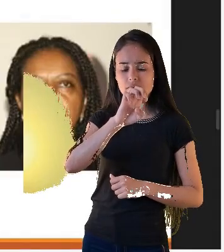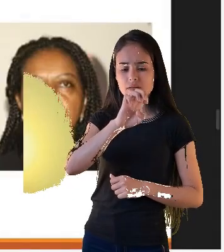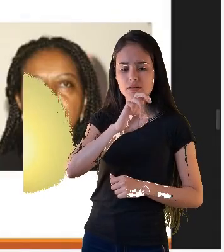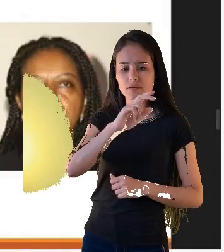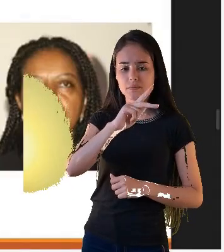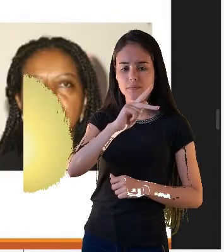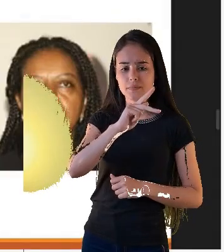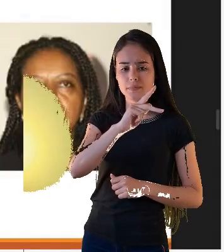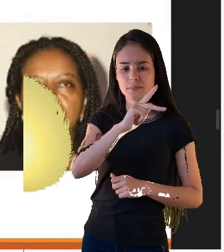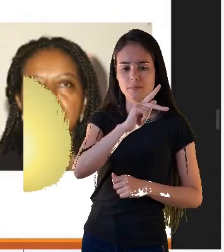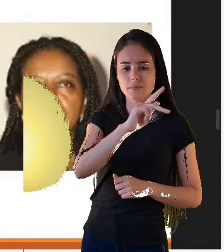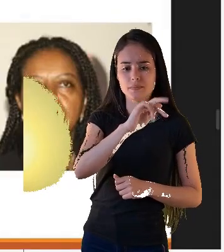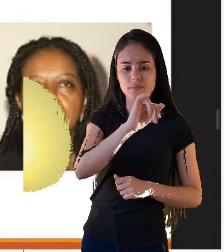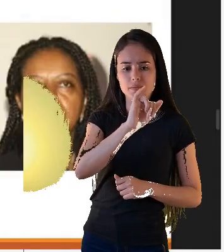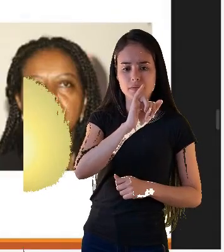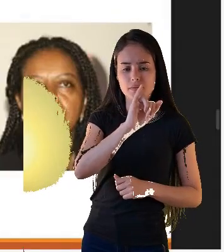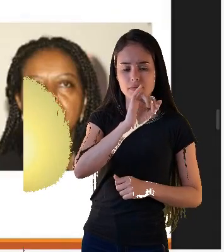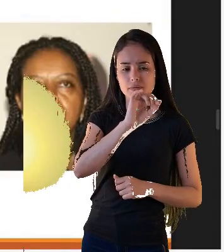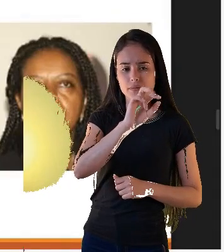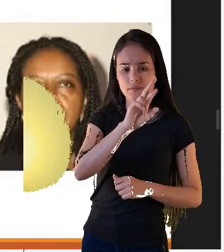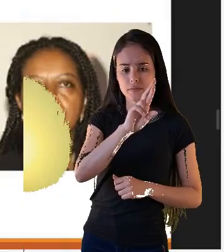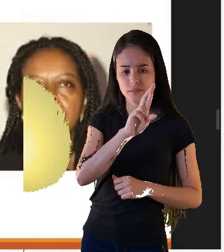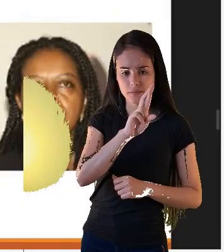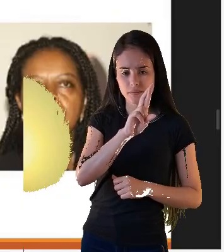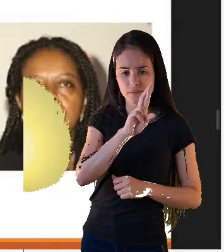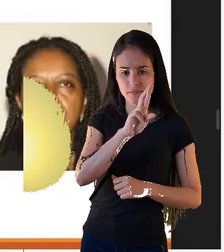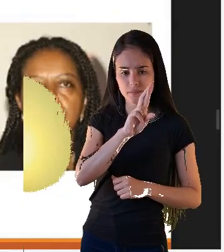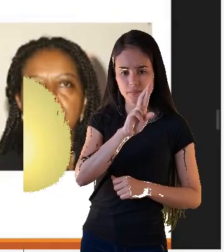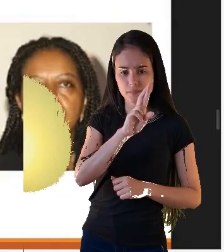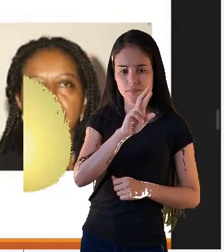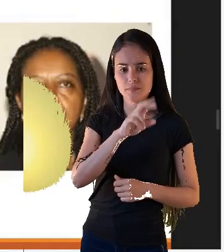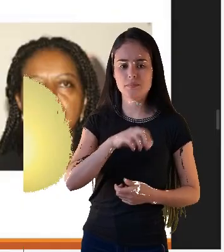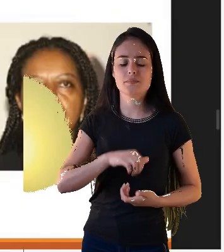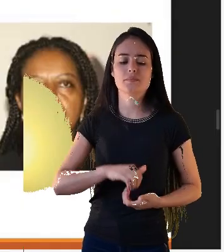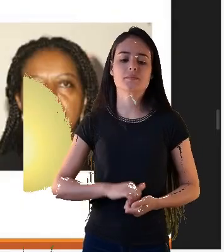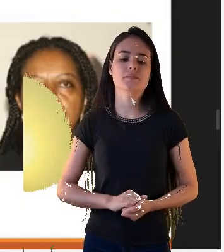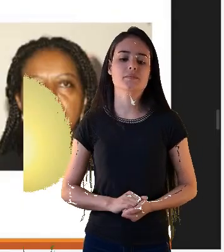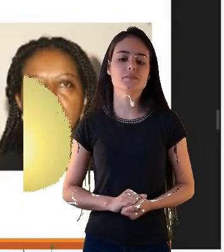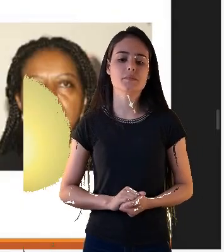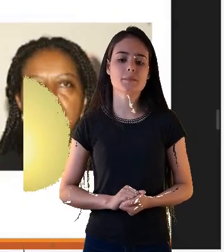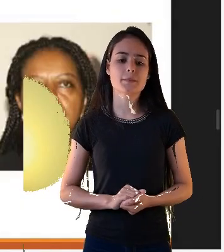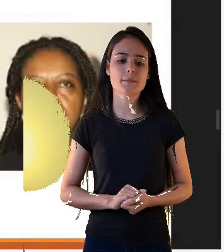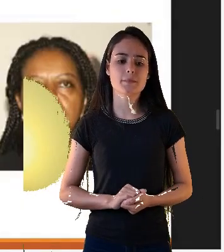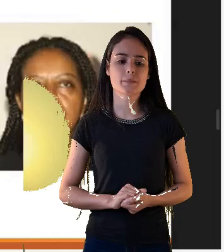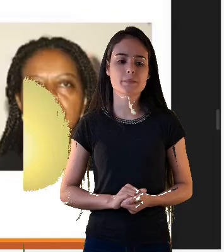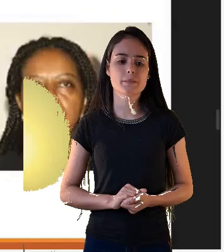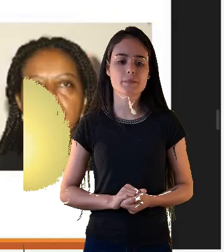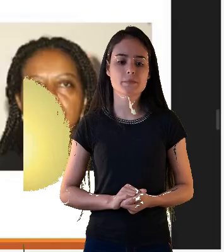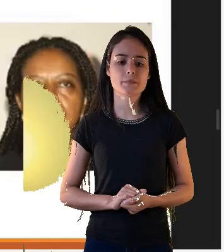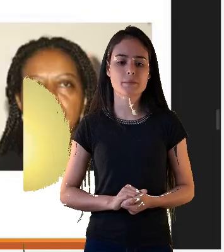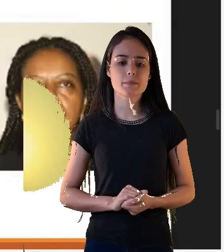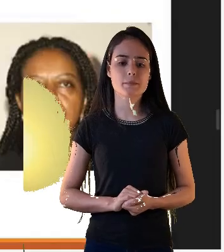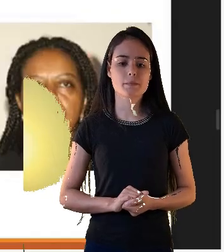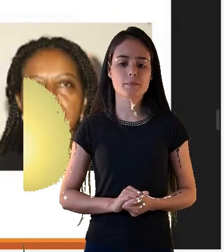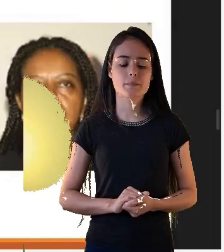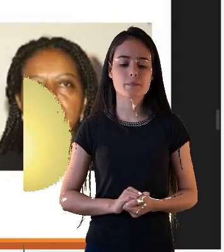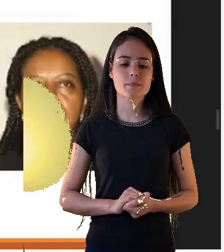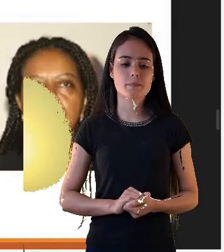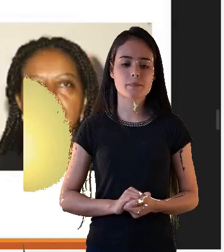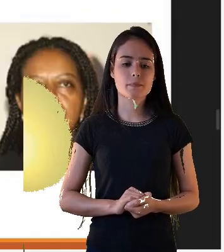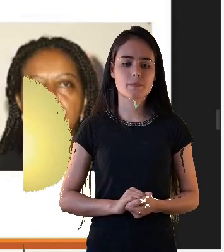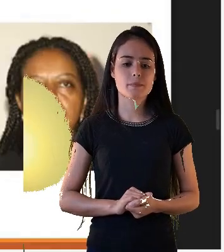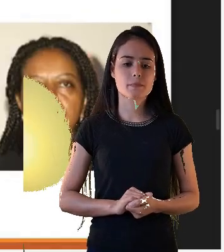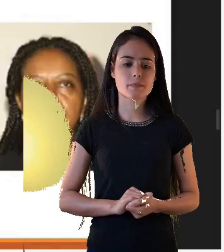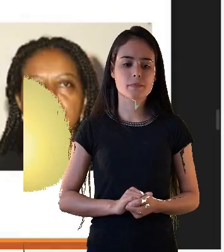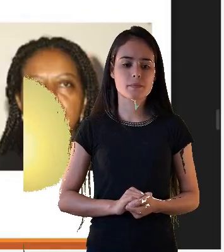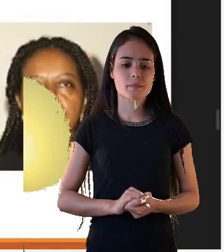não tinha essa configuração de ministério, era uma secretaria, né, a CEPIR, né, que era a Secretaria Especial de